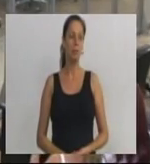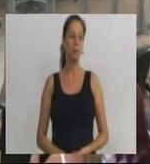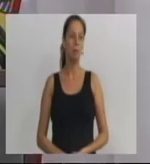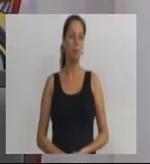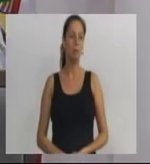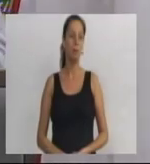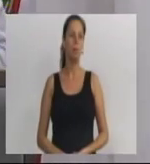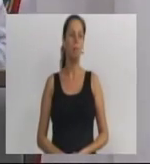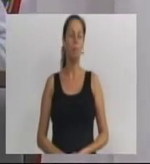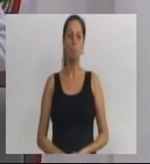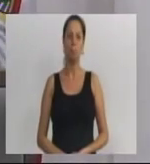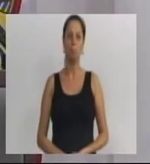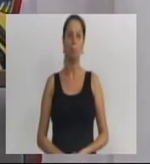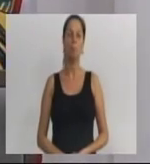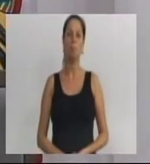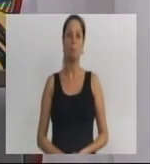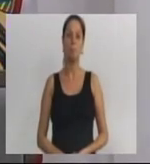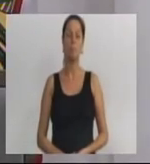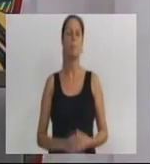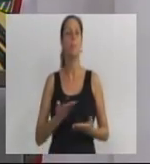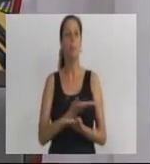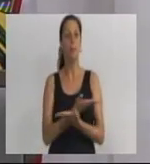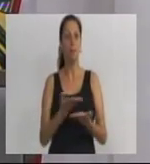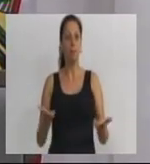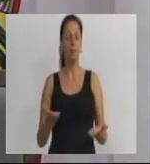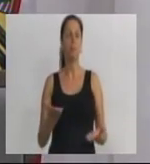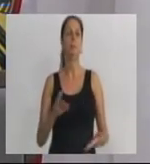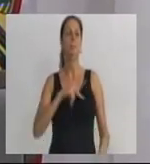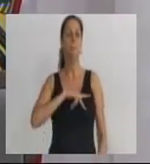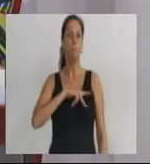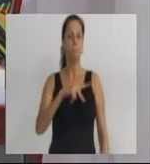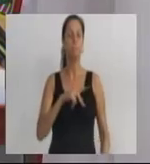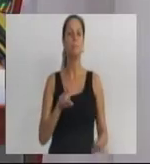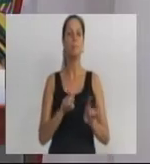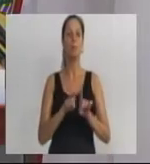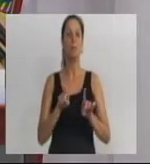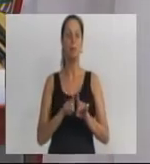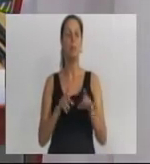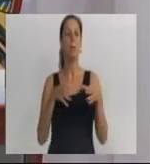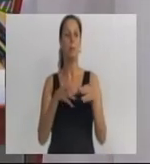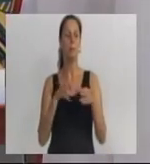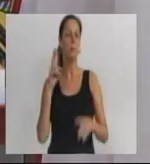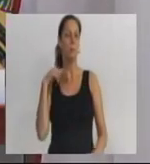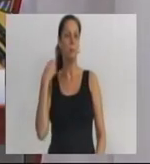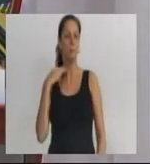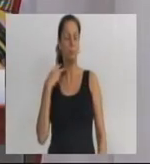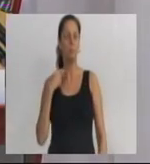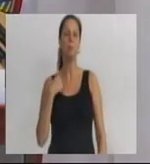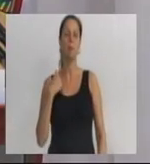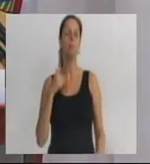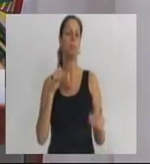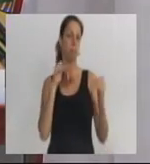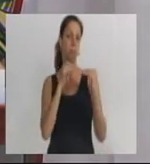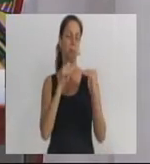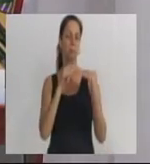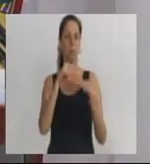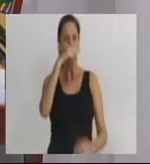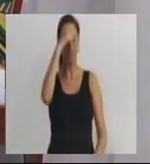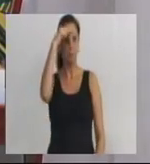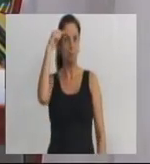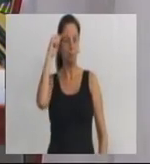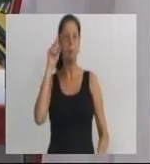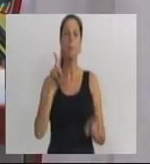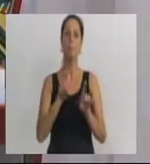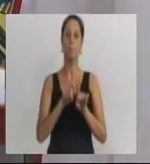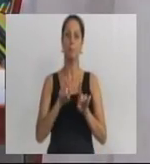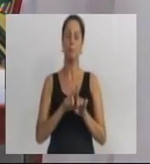Senhor presidente, senhores vereadores, da mesma intensidade, vereador Marcos da Rosa, quero aqui trazer a